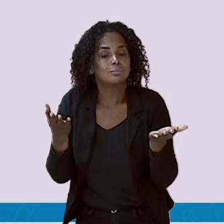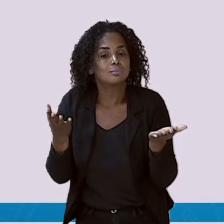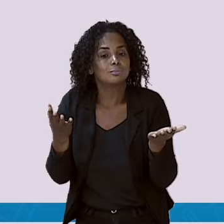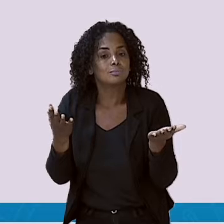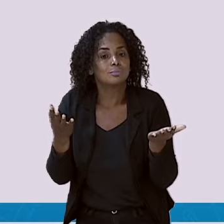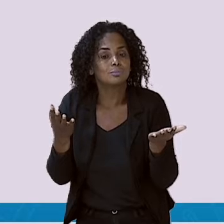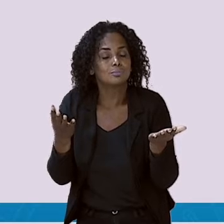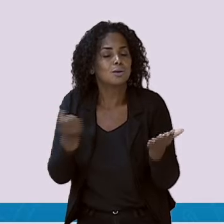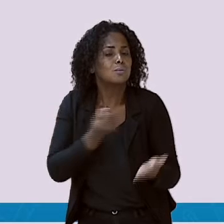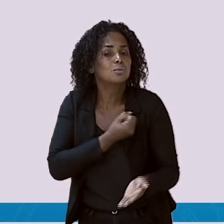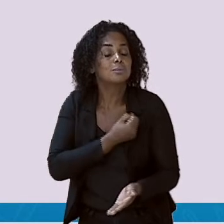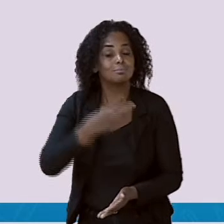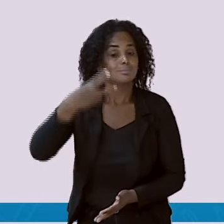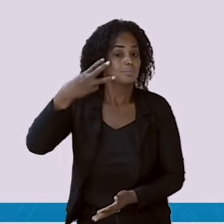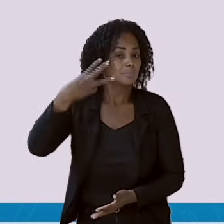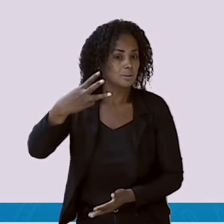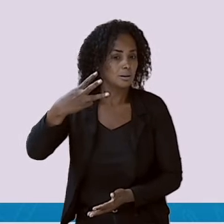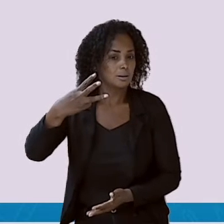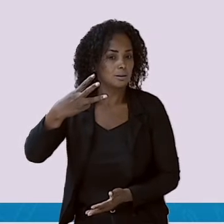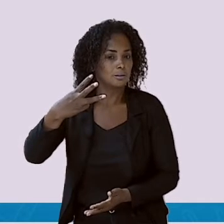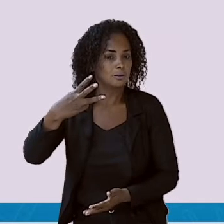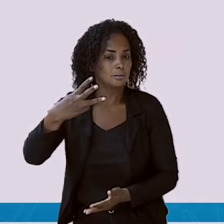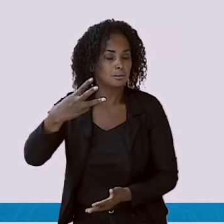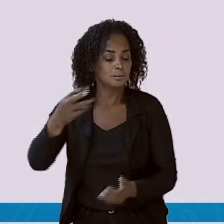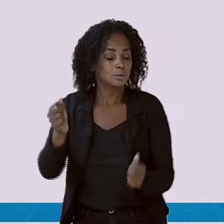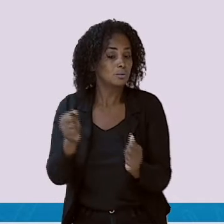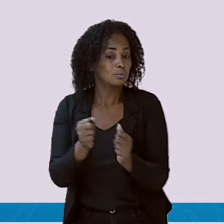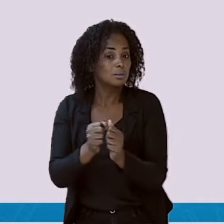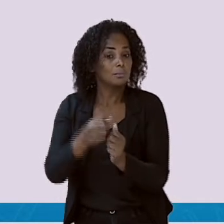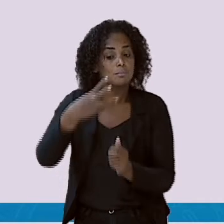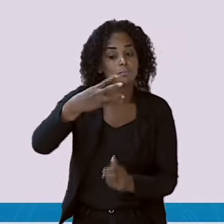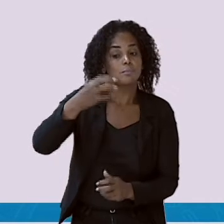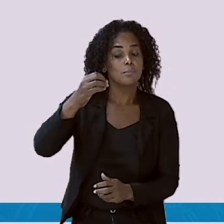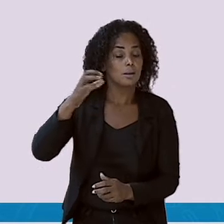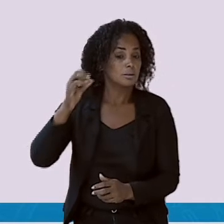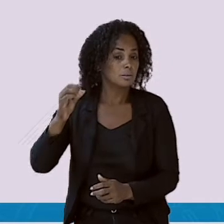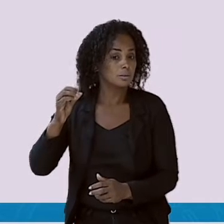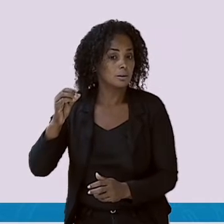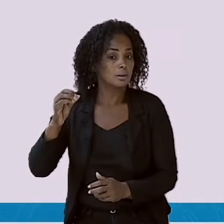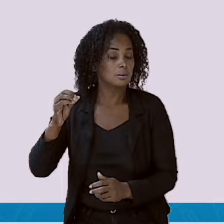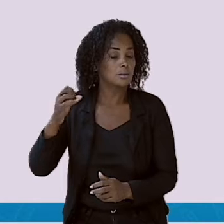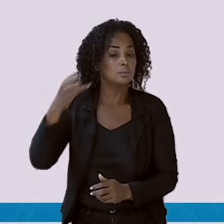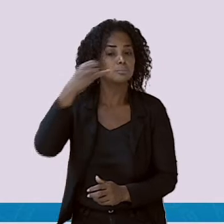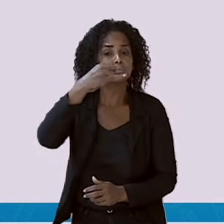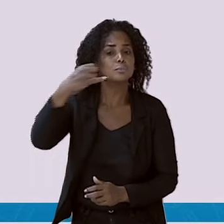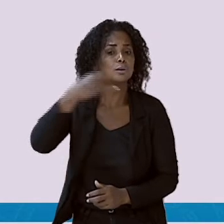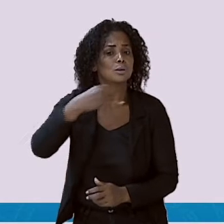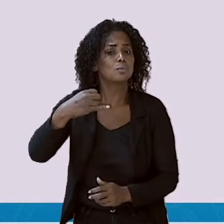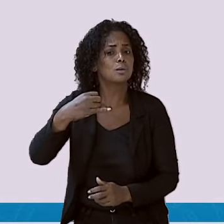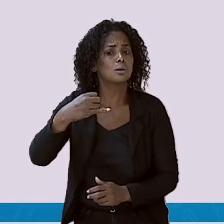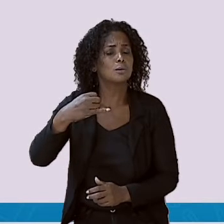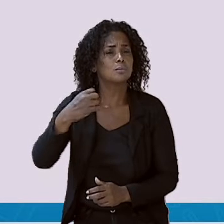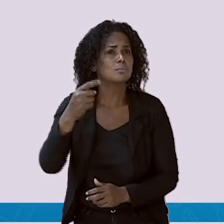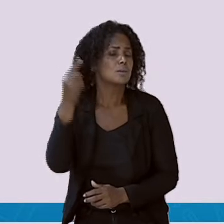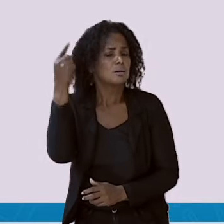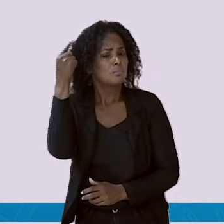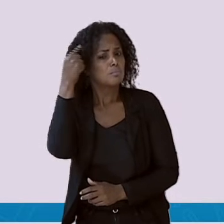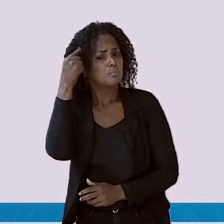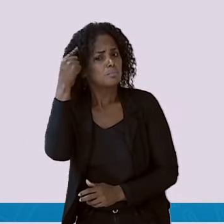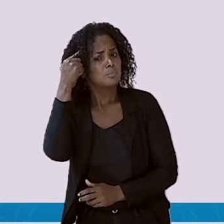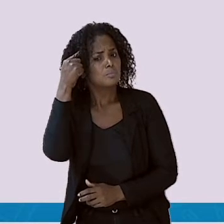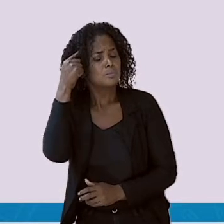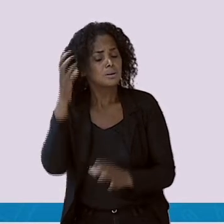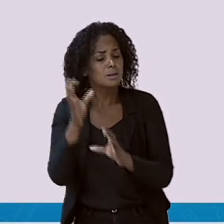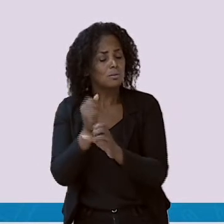assim 300. Então, 196 mais 311, você já calcula, ó, 200